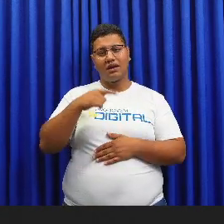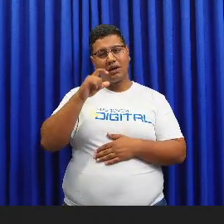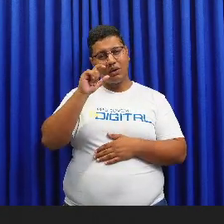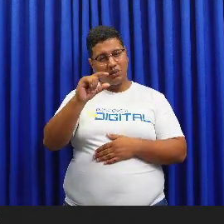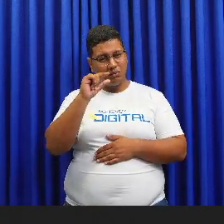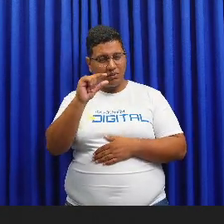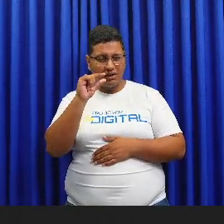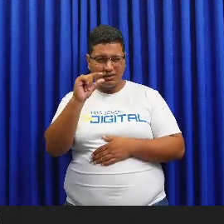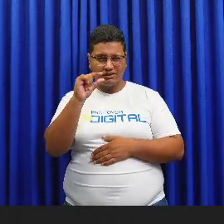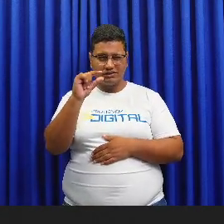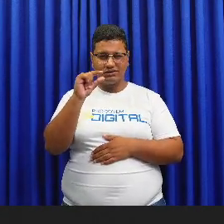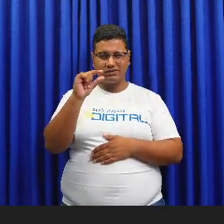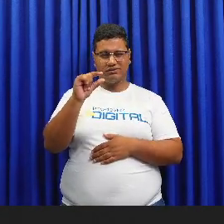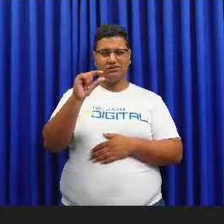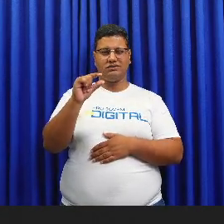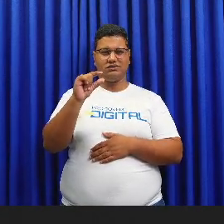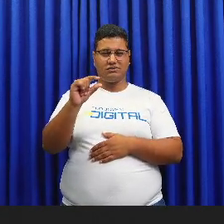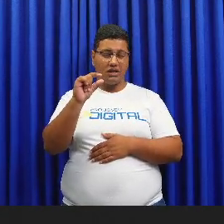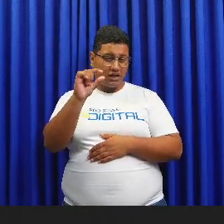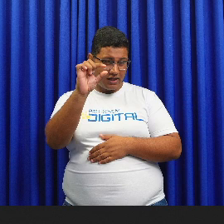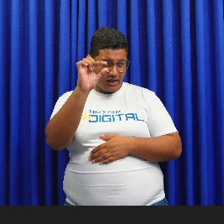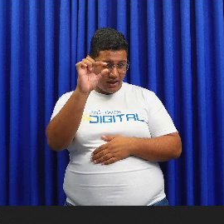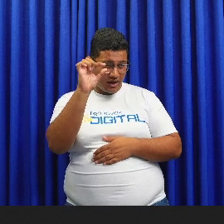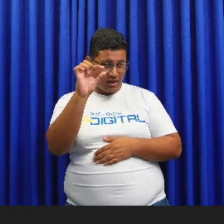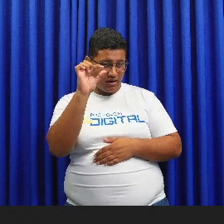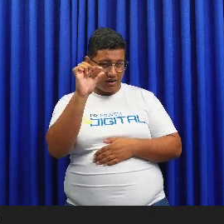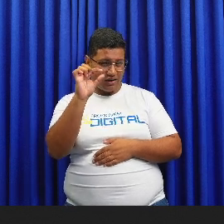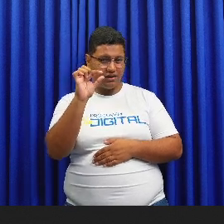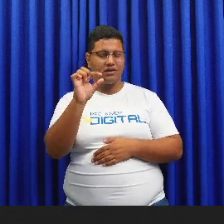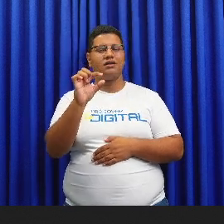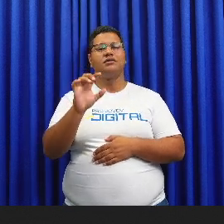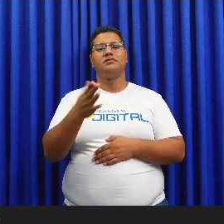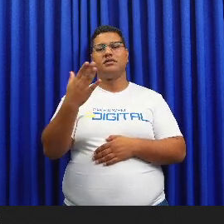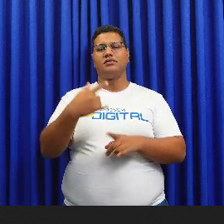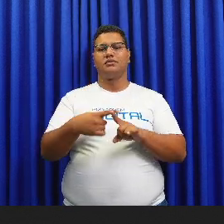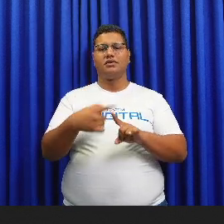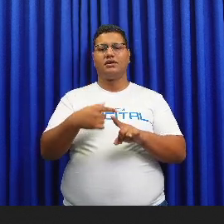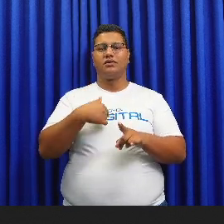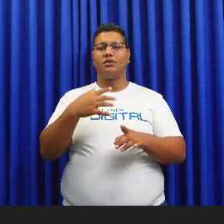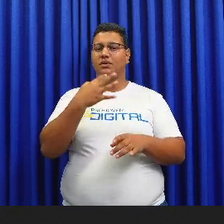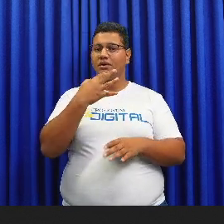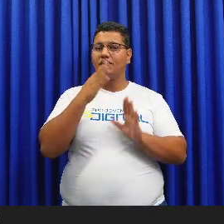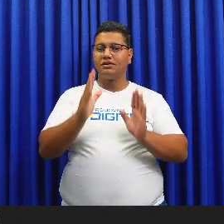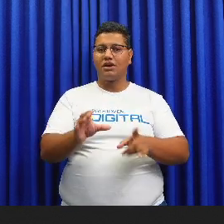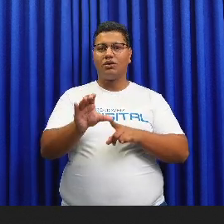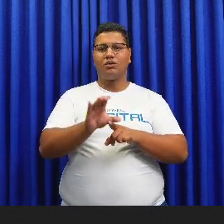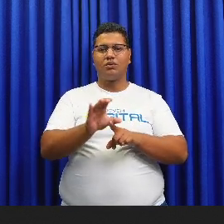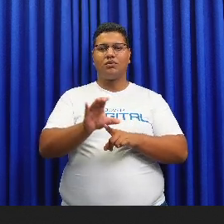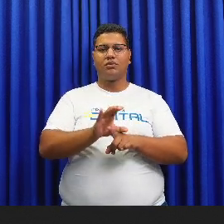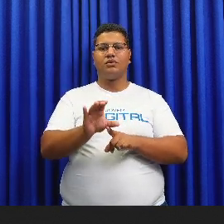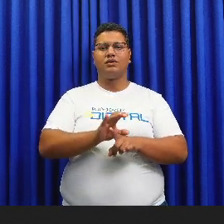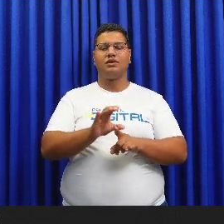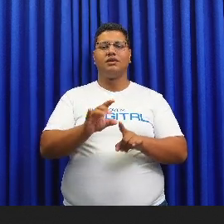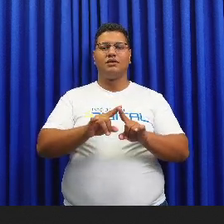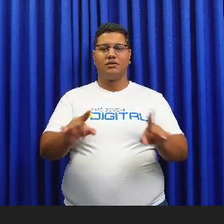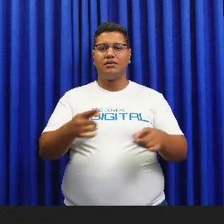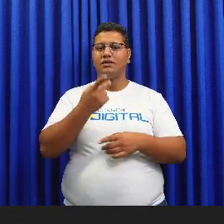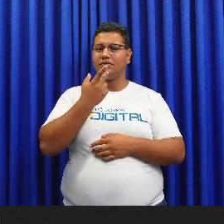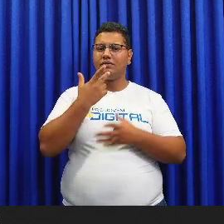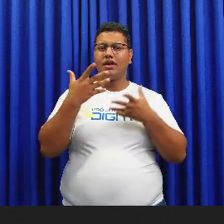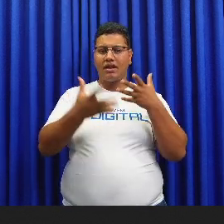pouquinho hipócrita. Por quê? Por que hipócrita? Porque eu já conhecia o Google Agenda. Eu já falava do Google